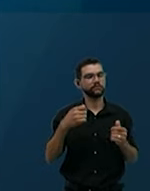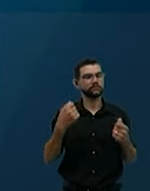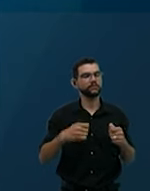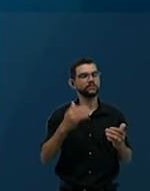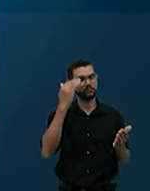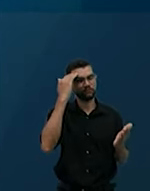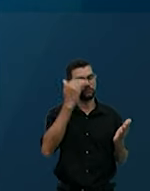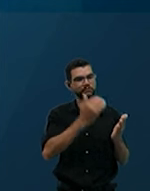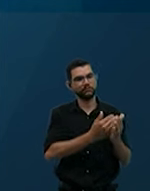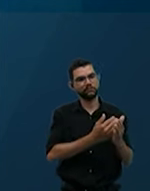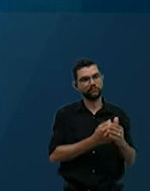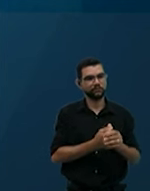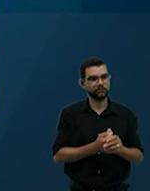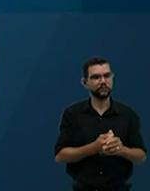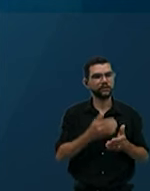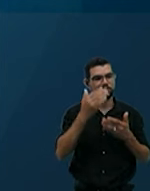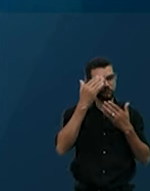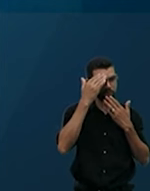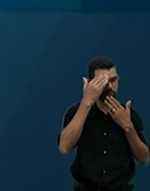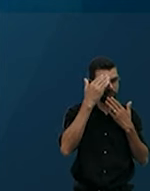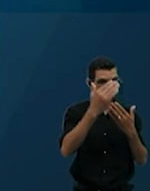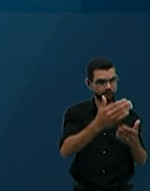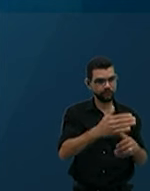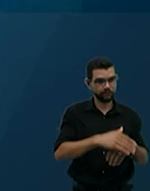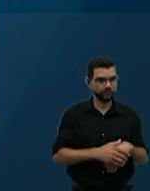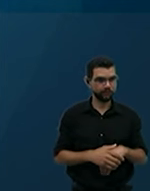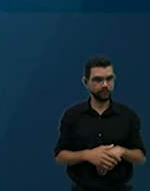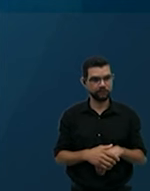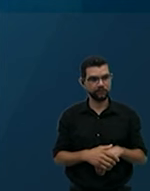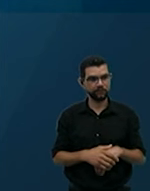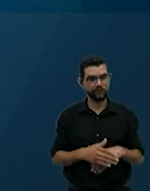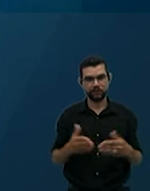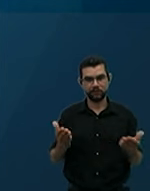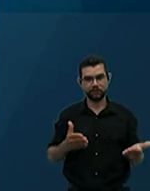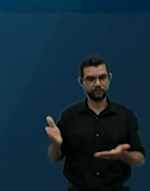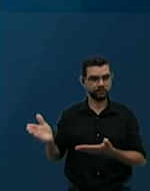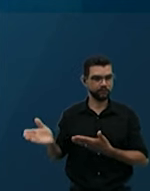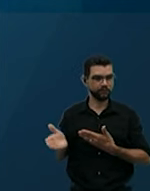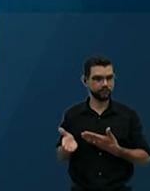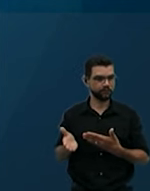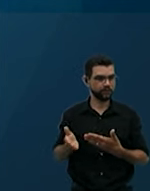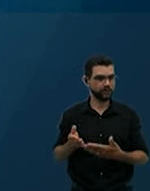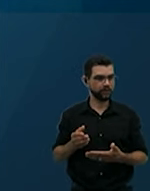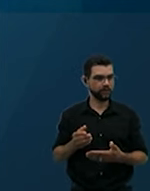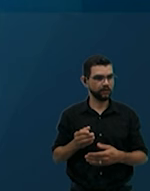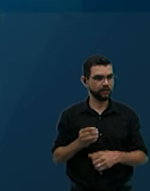Obrigado, doutor Fernando. Eu chamo então agora a doutora Jane para falar também